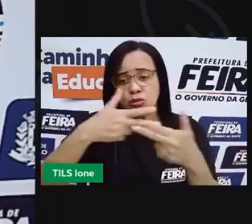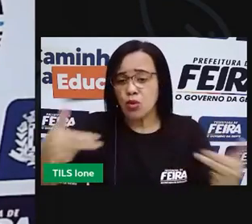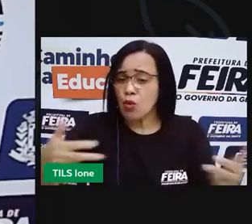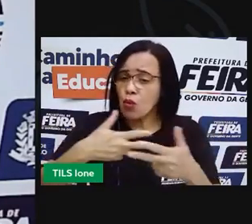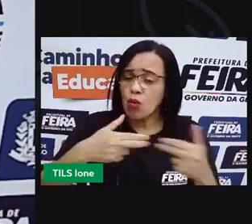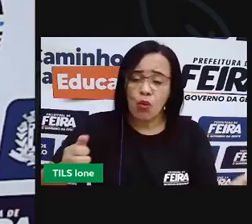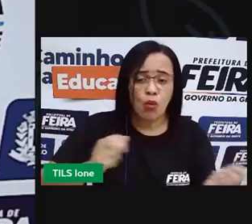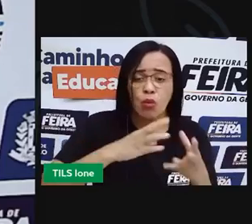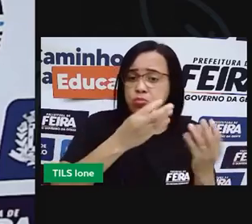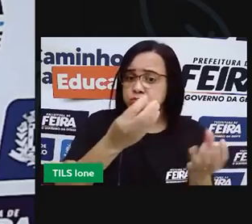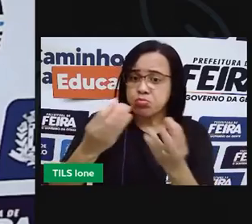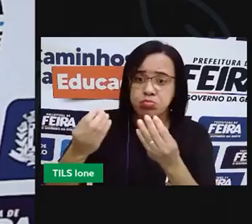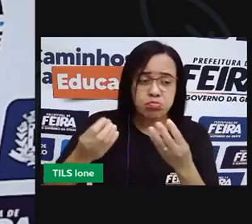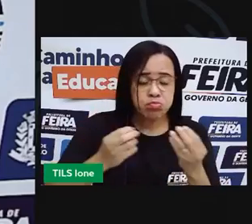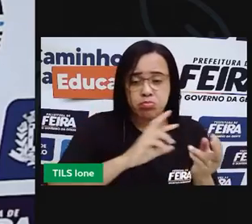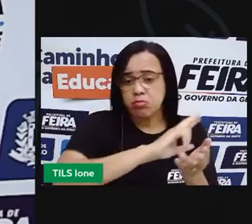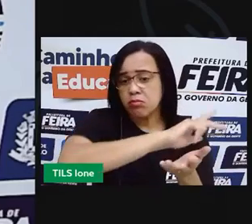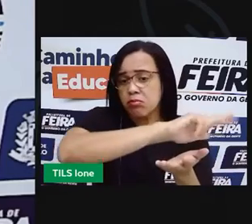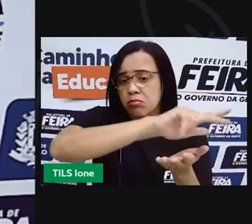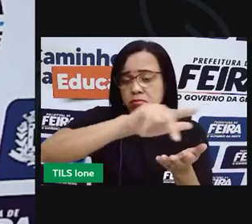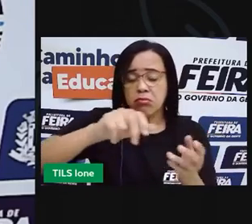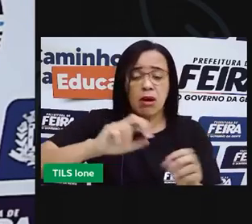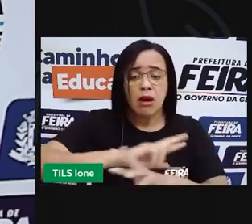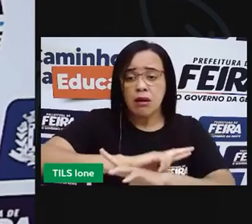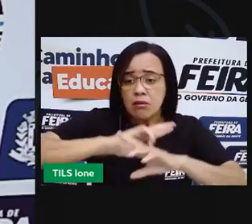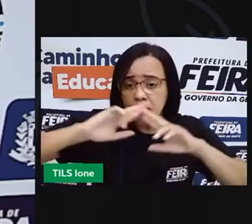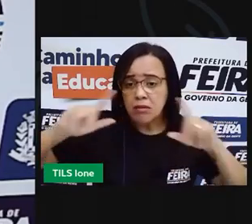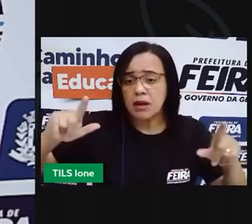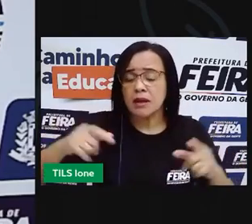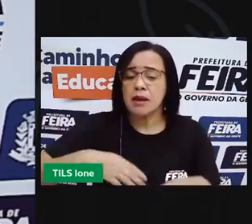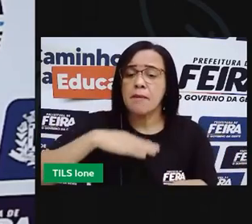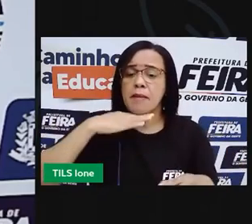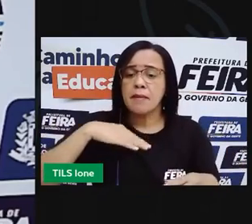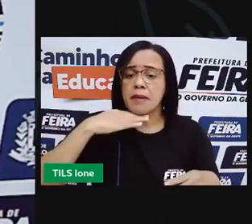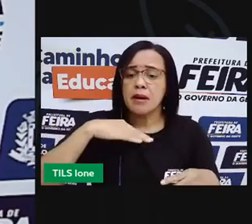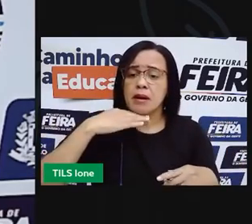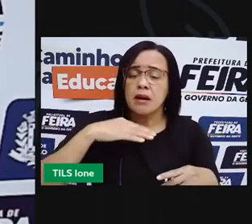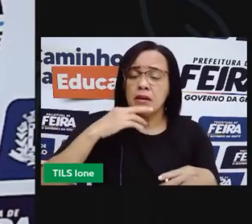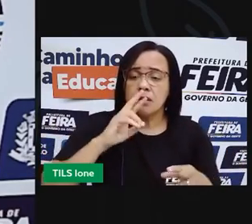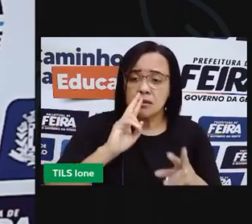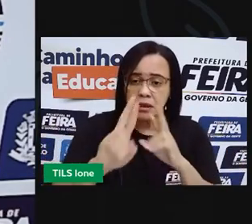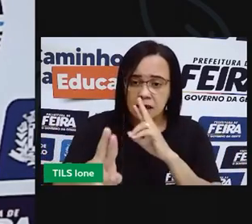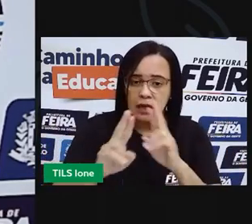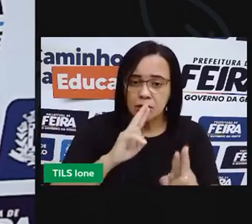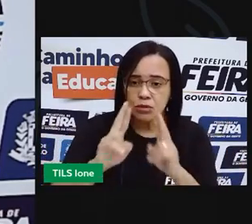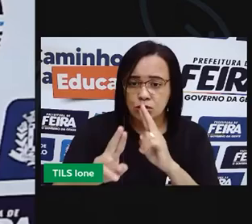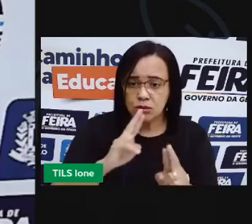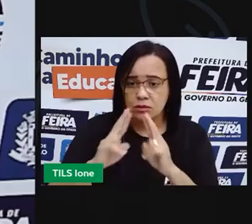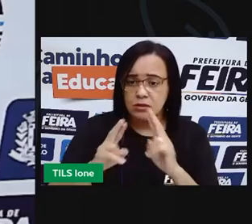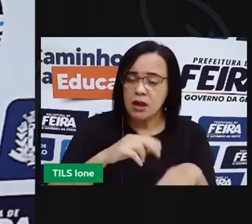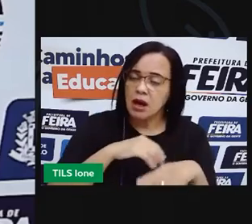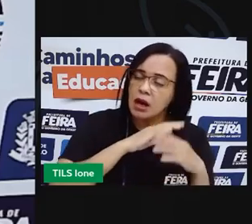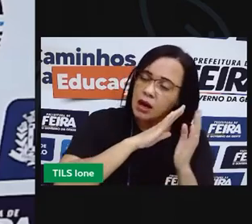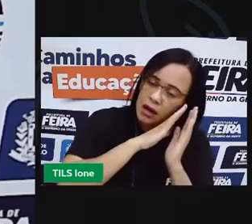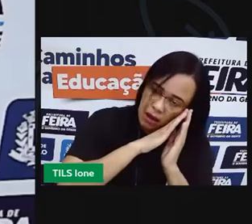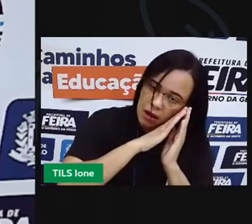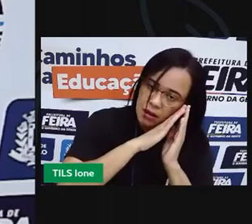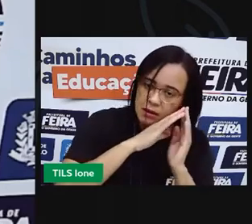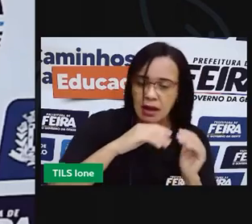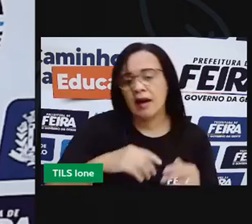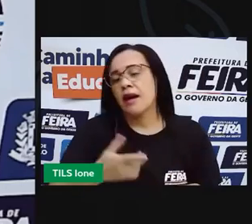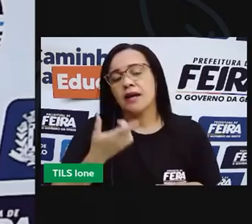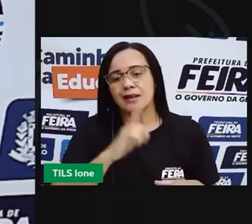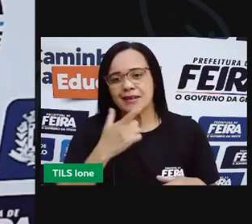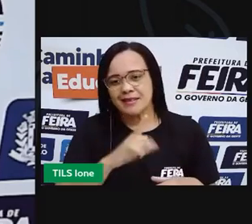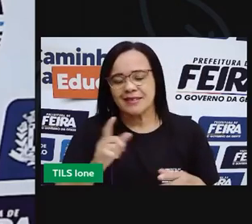diferente aqui a corresponder-se com ele e amanhã minha